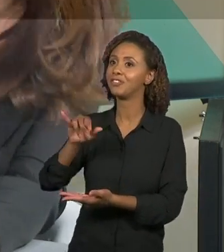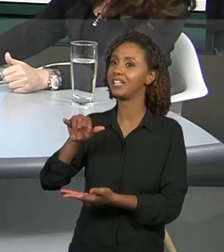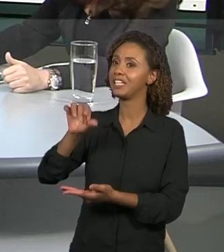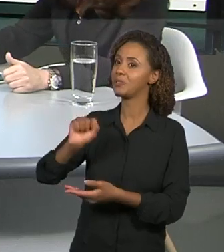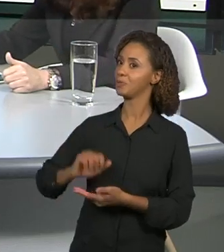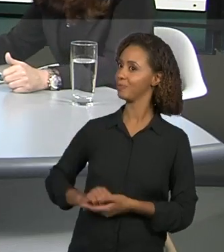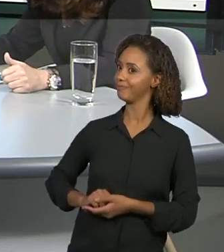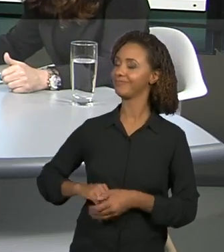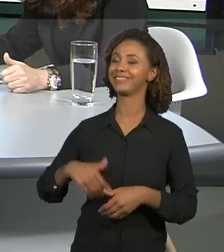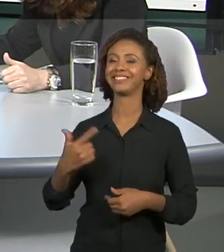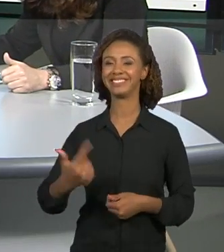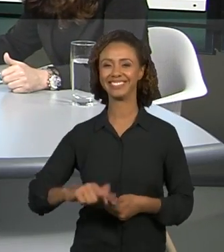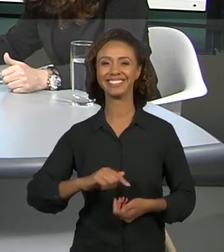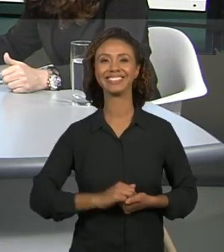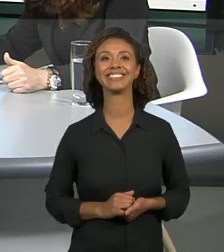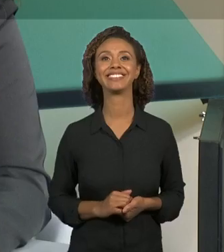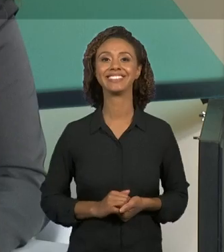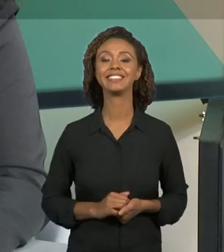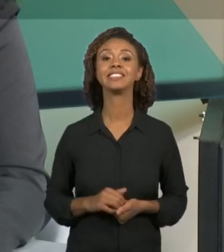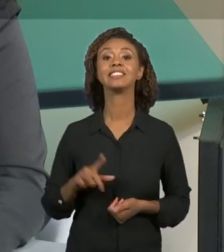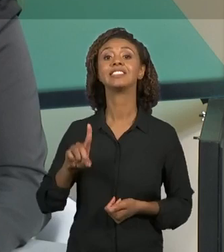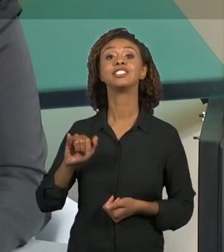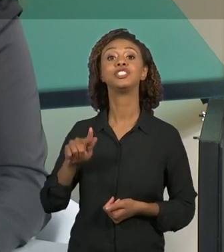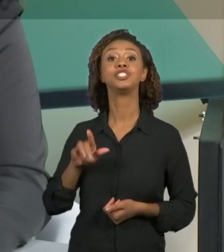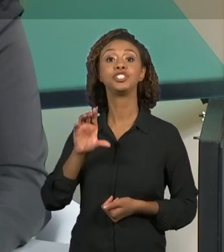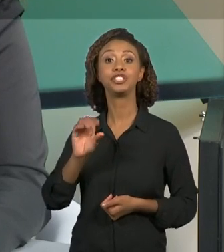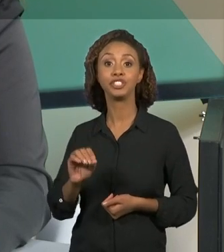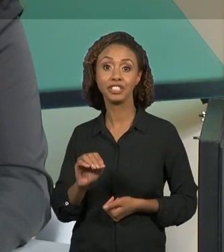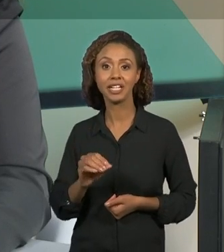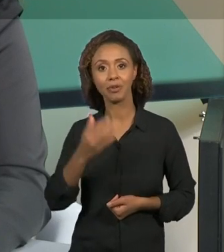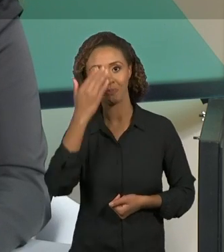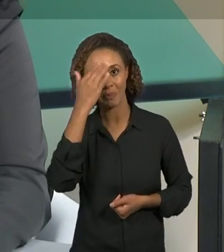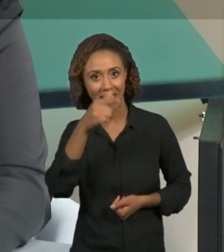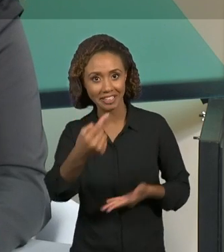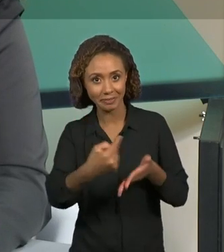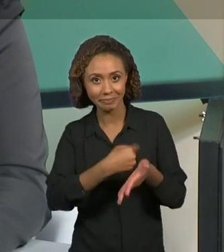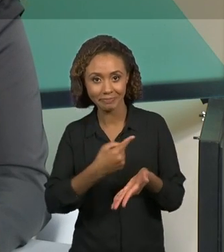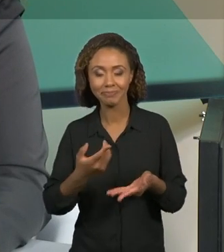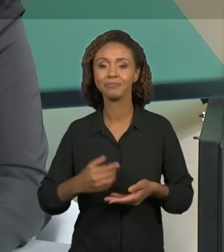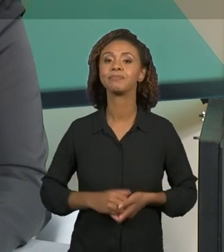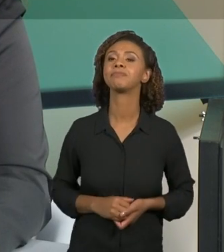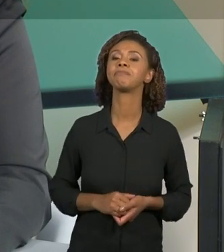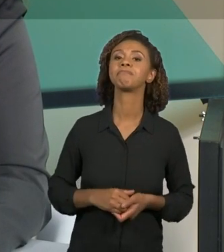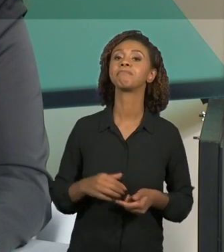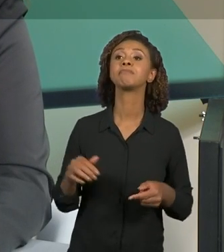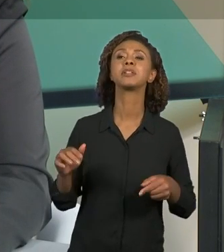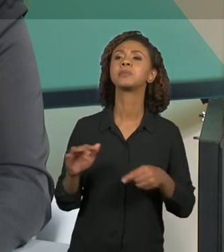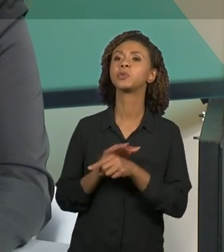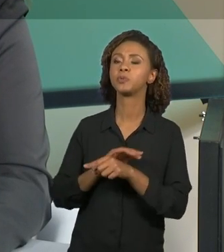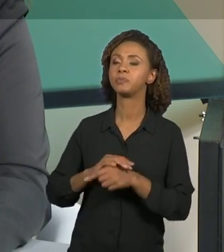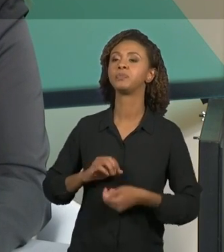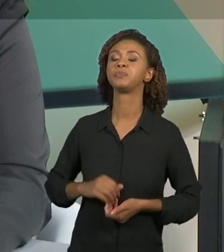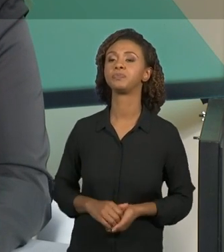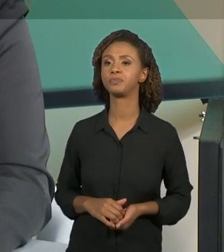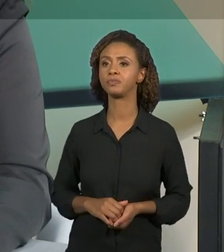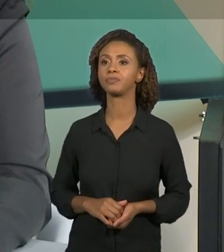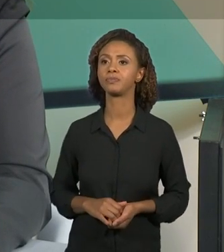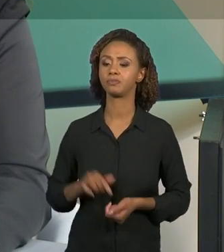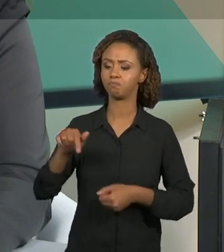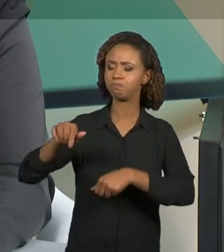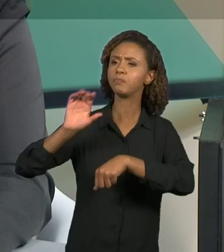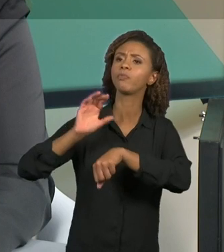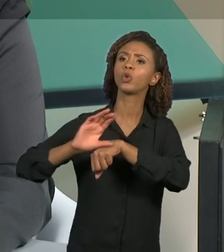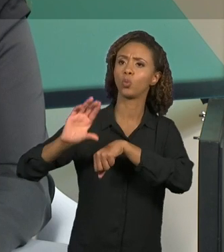tá vinícius vamos lá a gente tem aqui o diego murilo obrigada diego pela pergunta então a pergunta é o curso